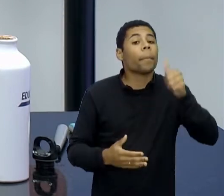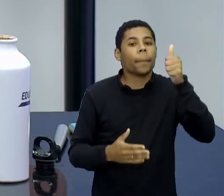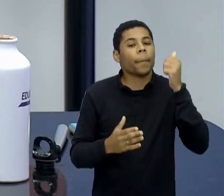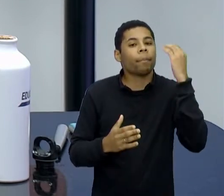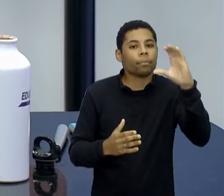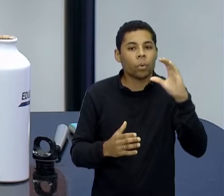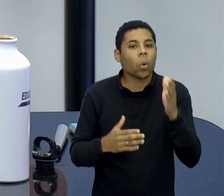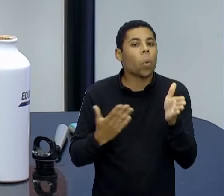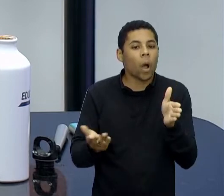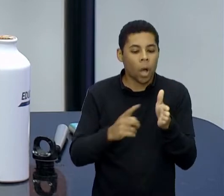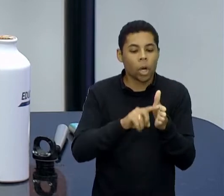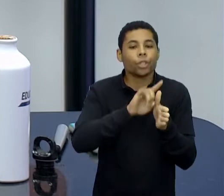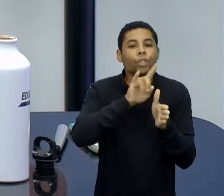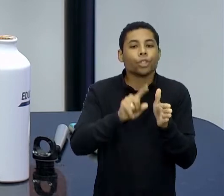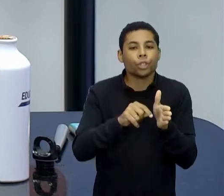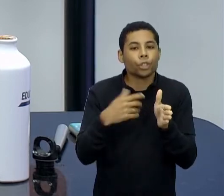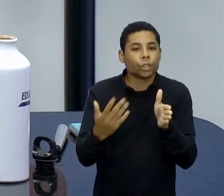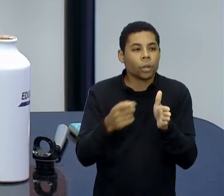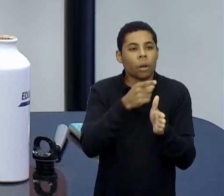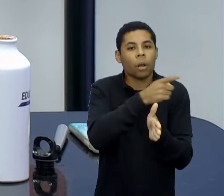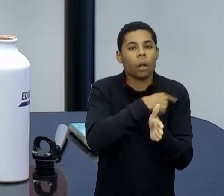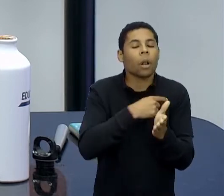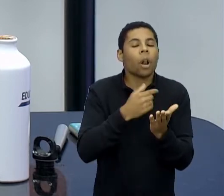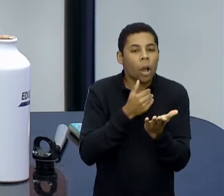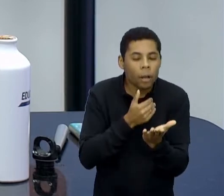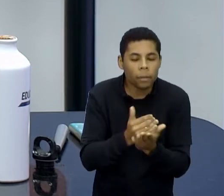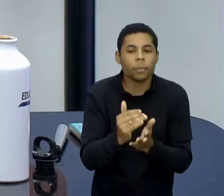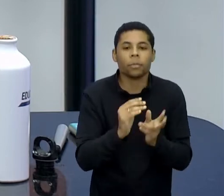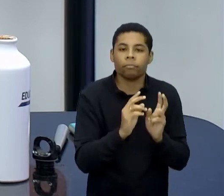publicação, quando os capoeiristas eram